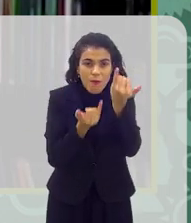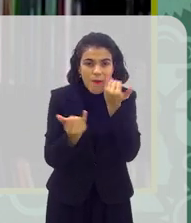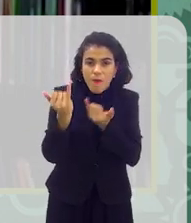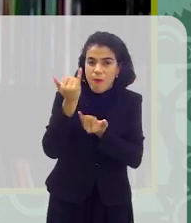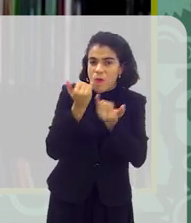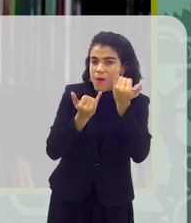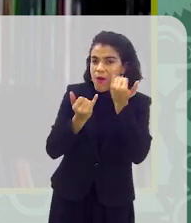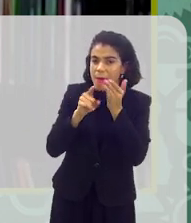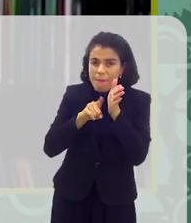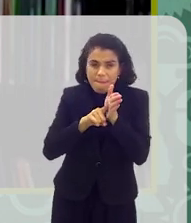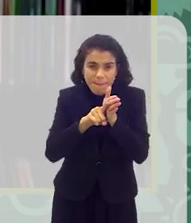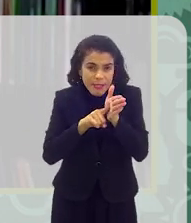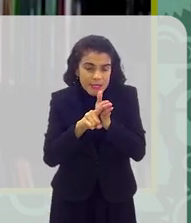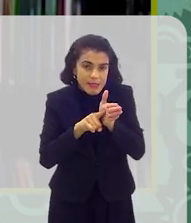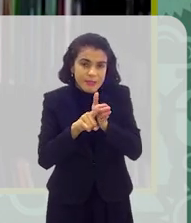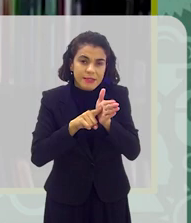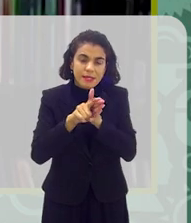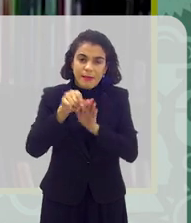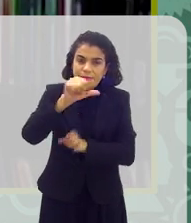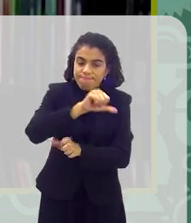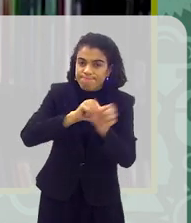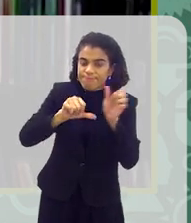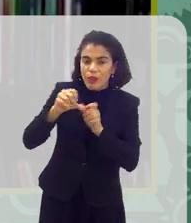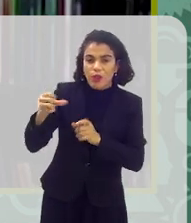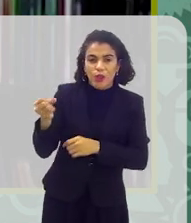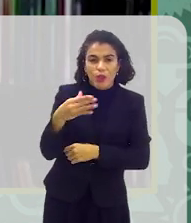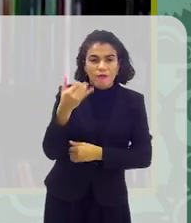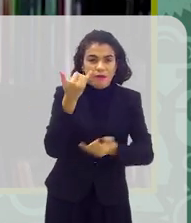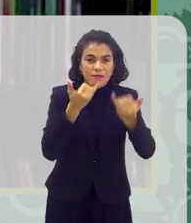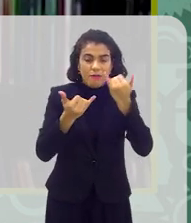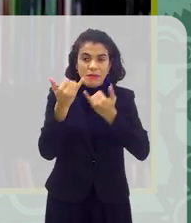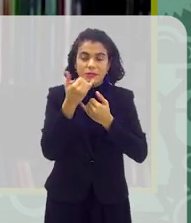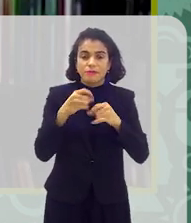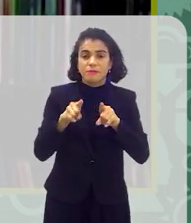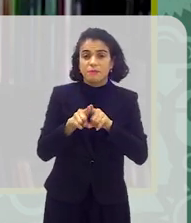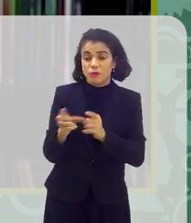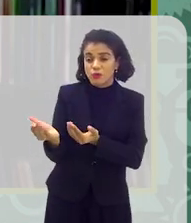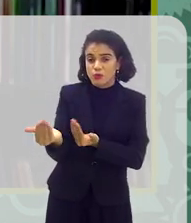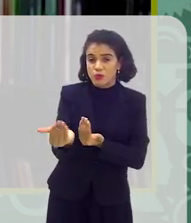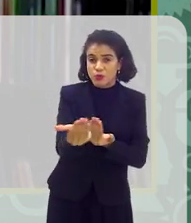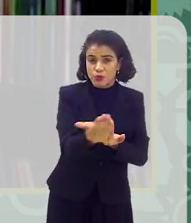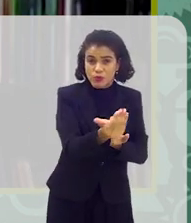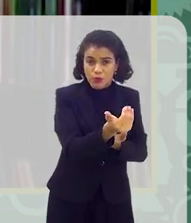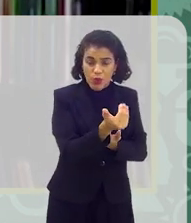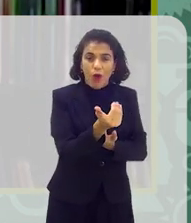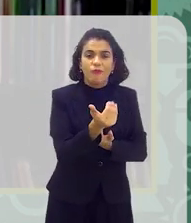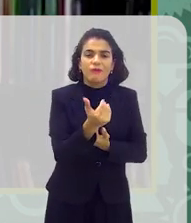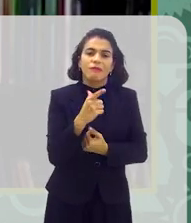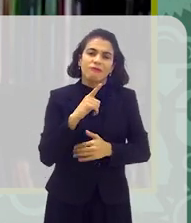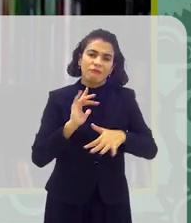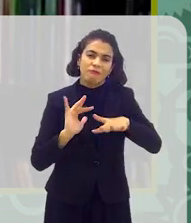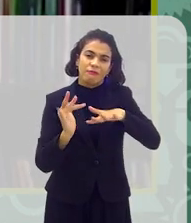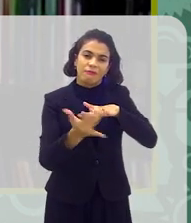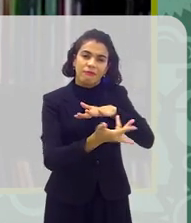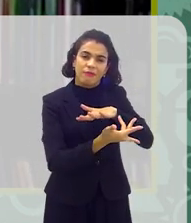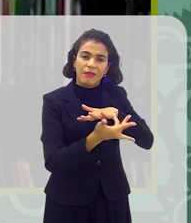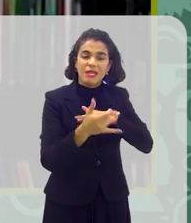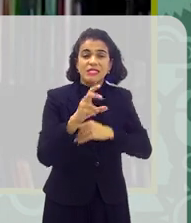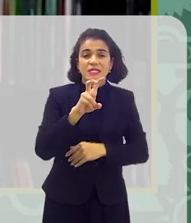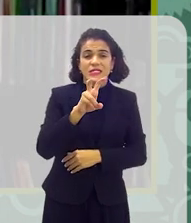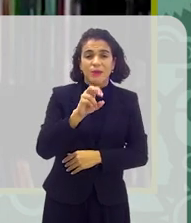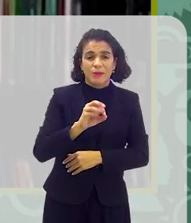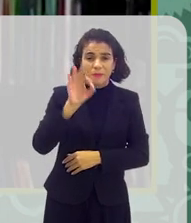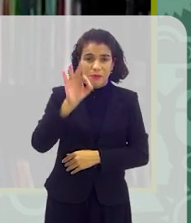está acontecendo, pesquisar, se atualizar. Hoje, o jovem ouve muito na mídia